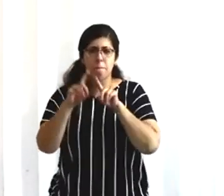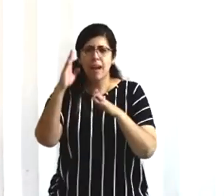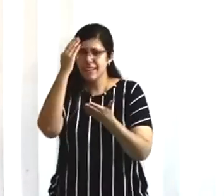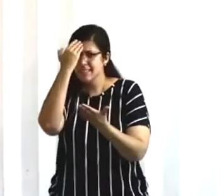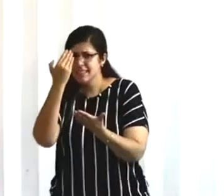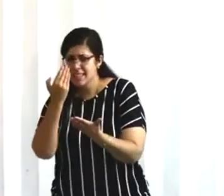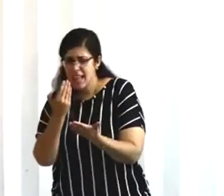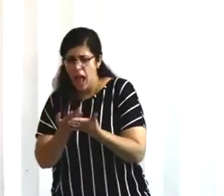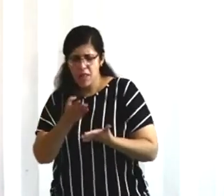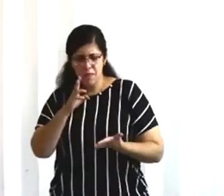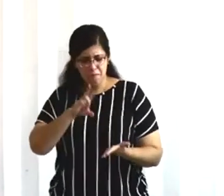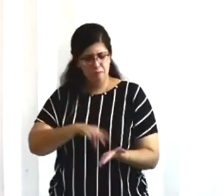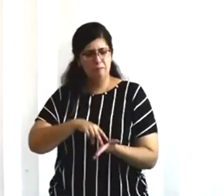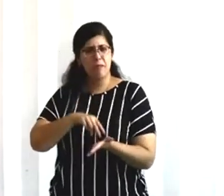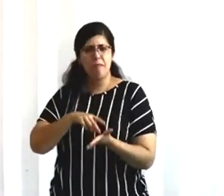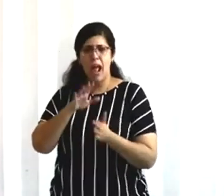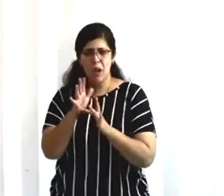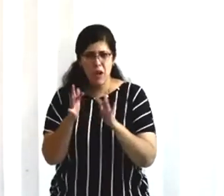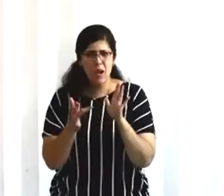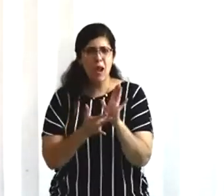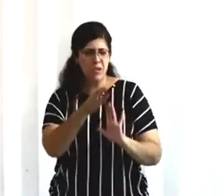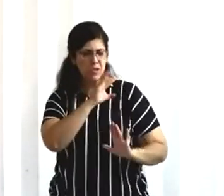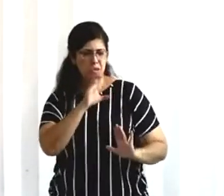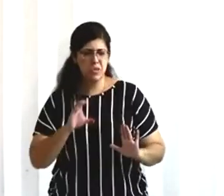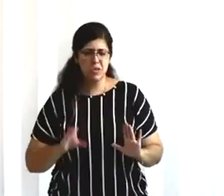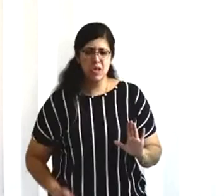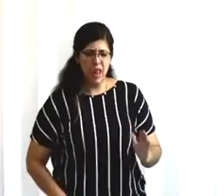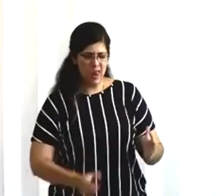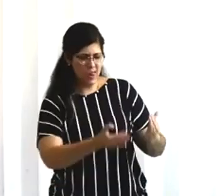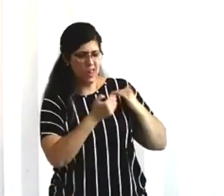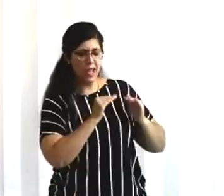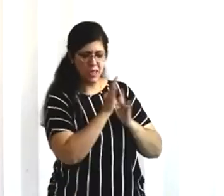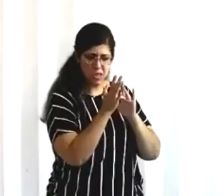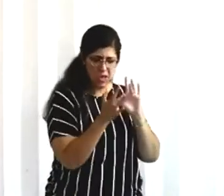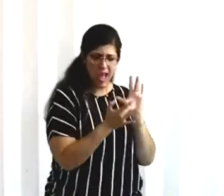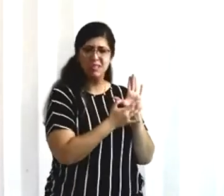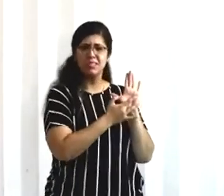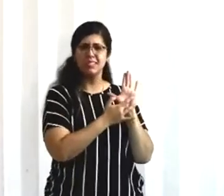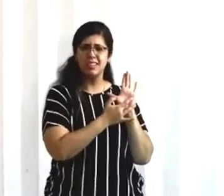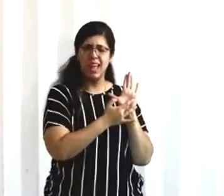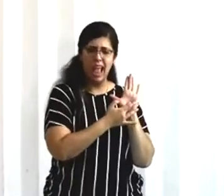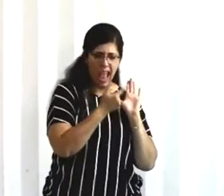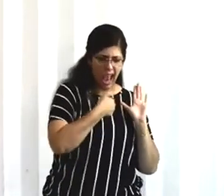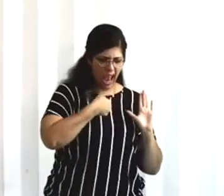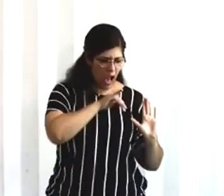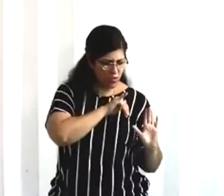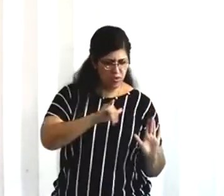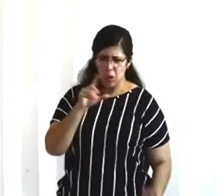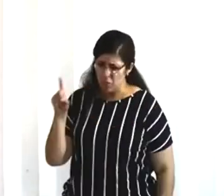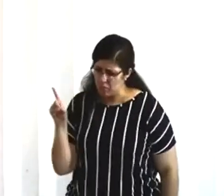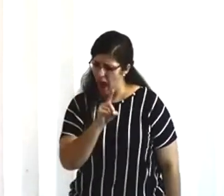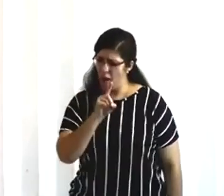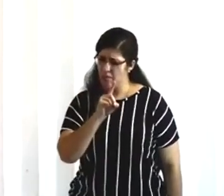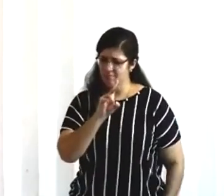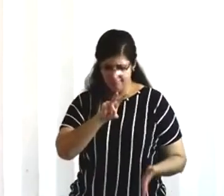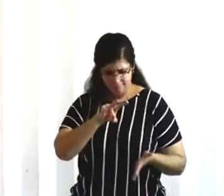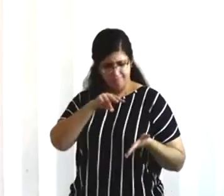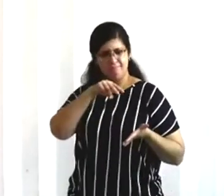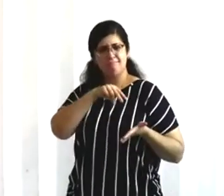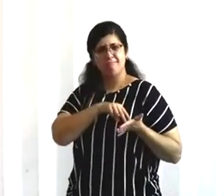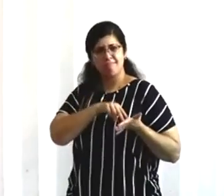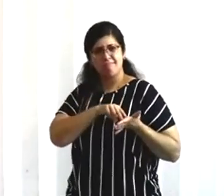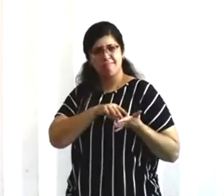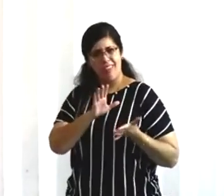Jesus. Paulo vai dizer, já não sou eu mais quem vivo, mas Cristo vive em mim, e por isso eu posso dizer não contra o pecado, se o meu coração